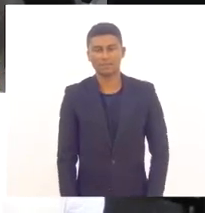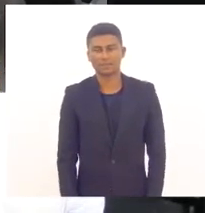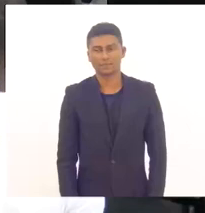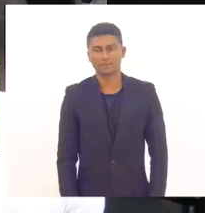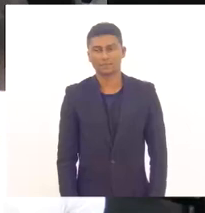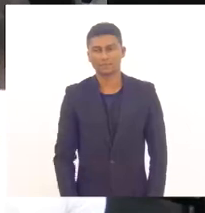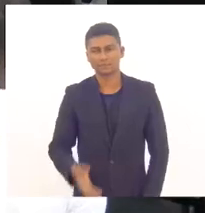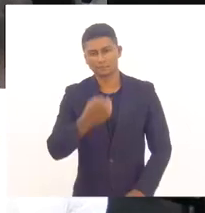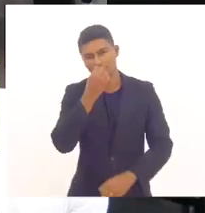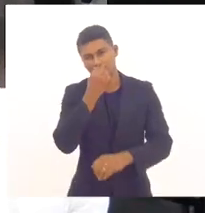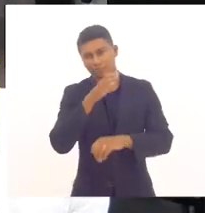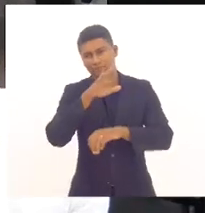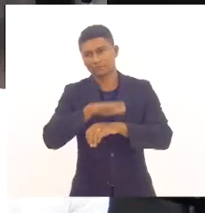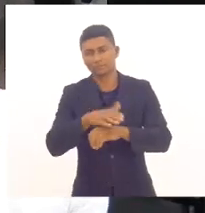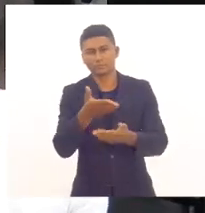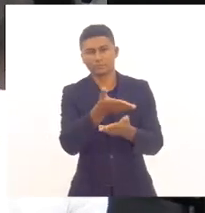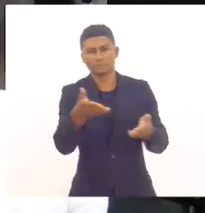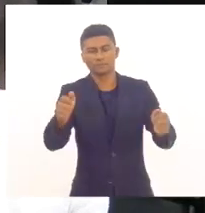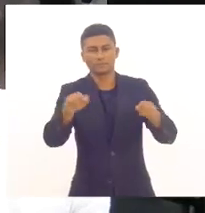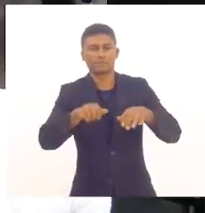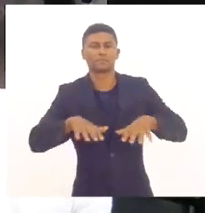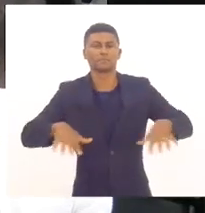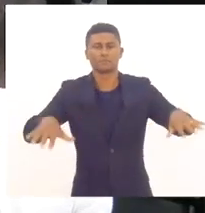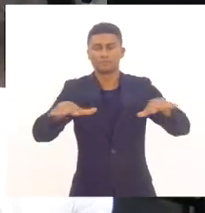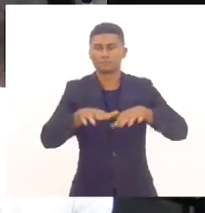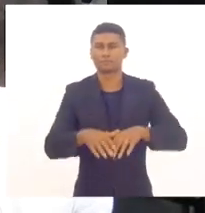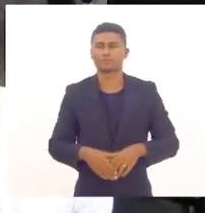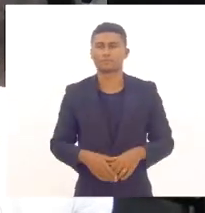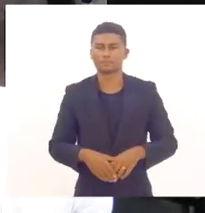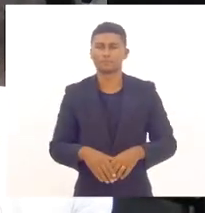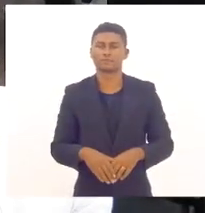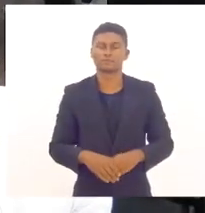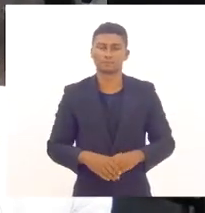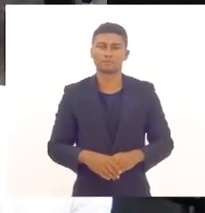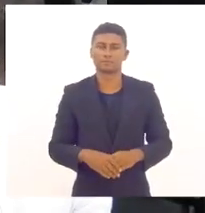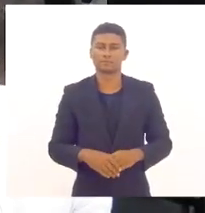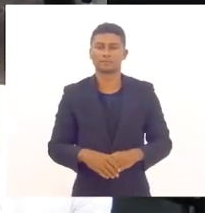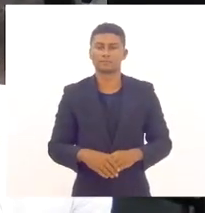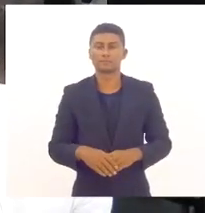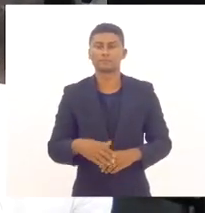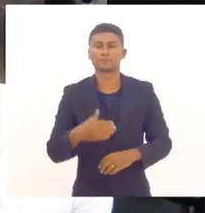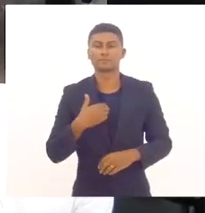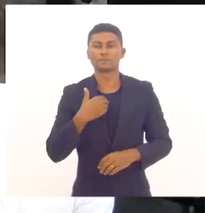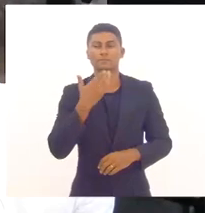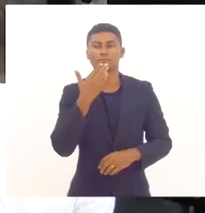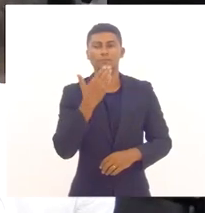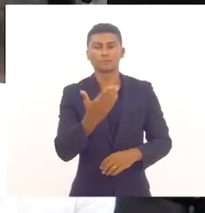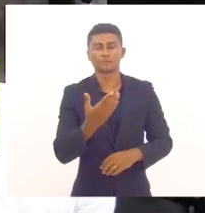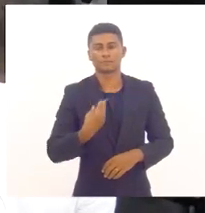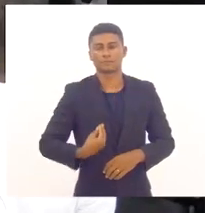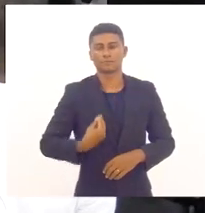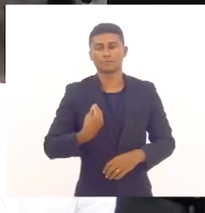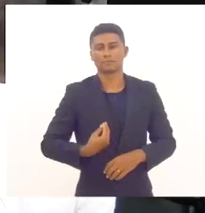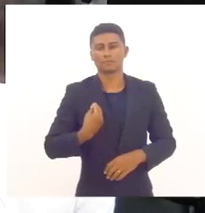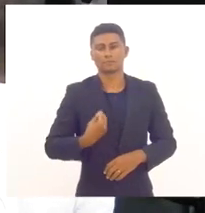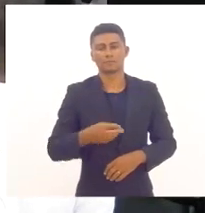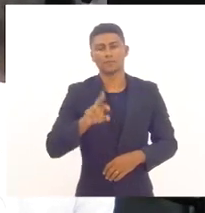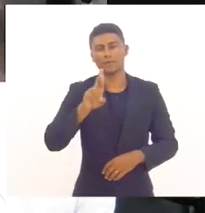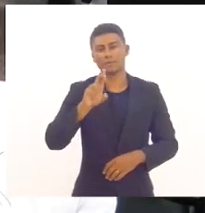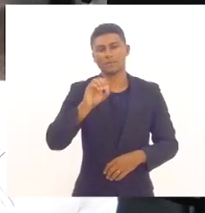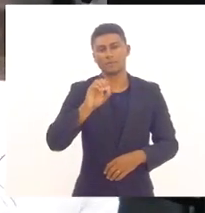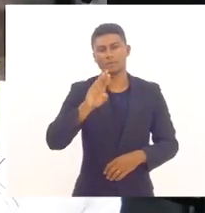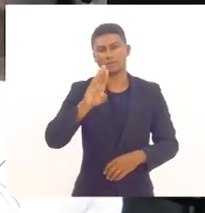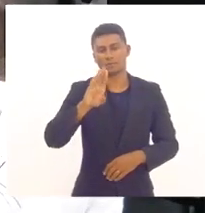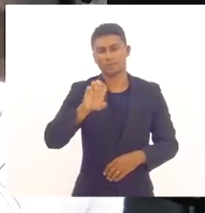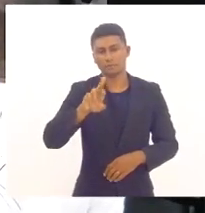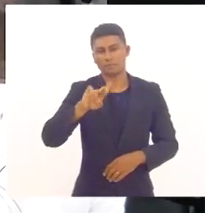Boa tarde a todos. A fim de esclarecimento, eu solicitava a presença do Robertinho, ele está por aí?